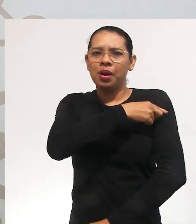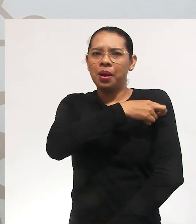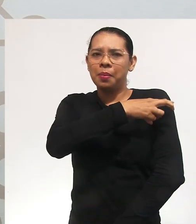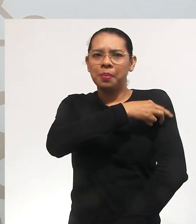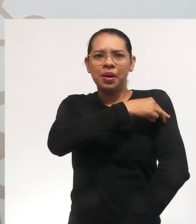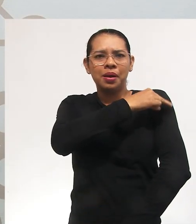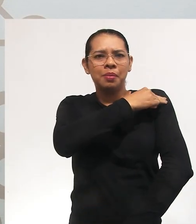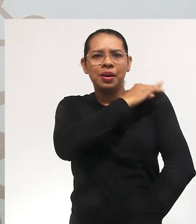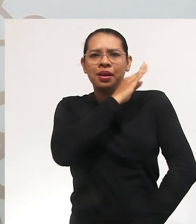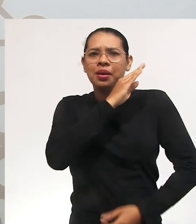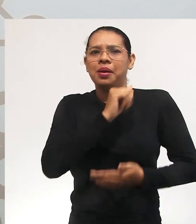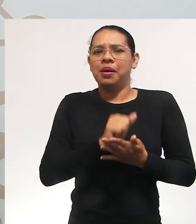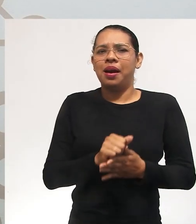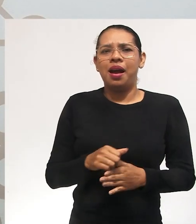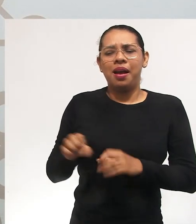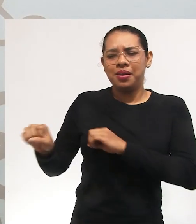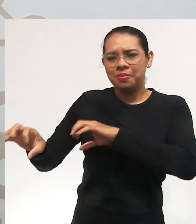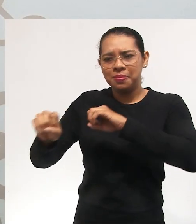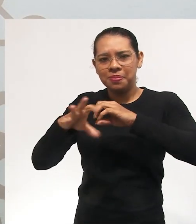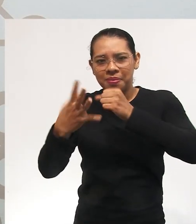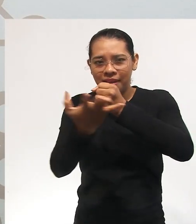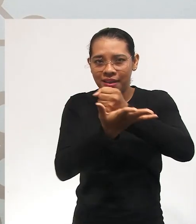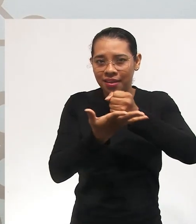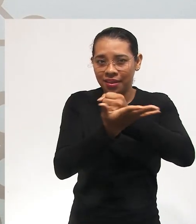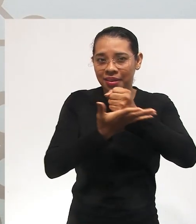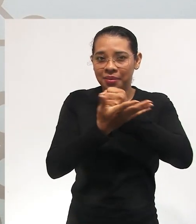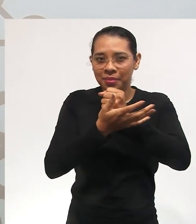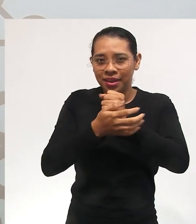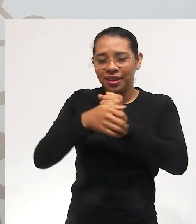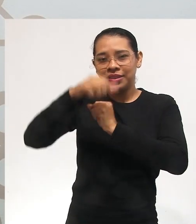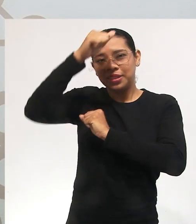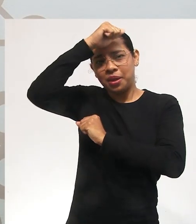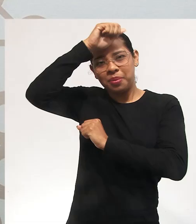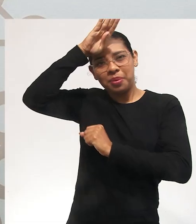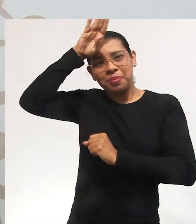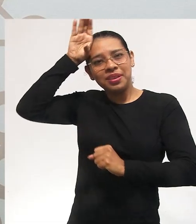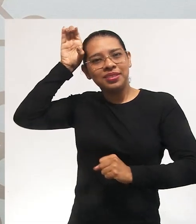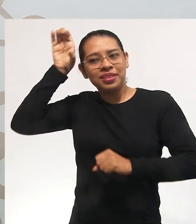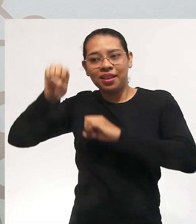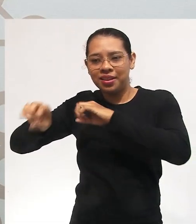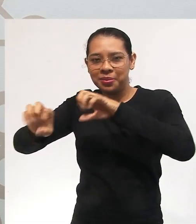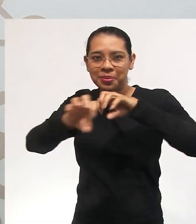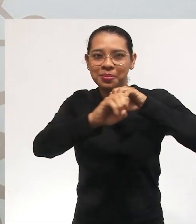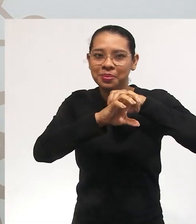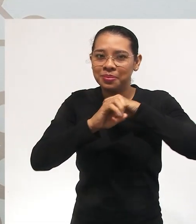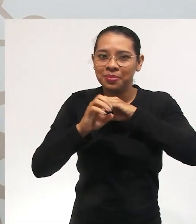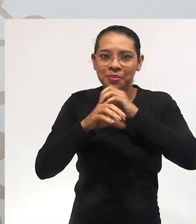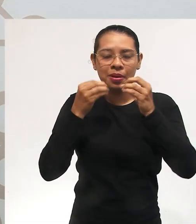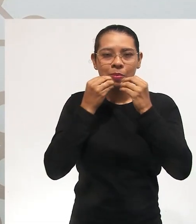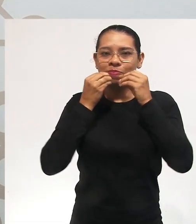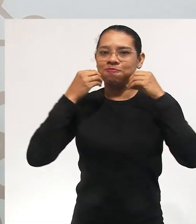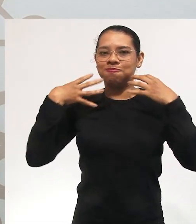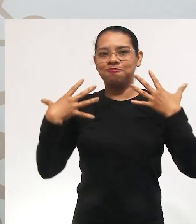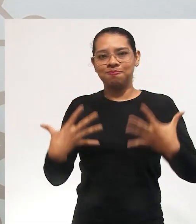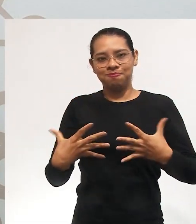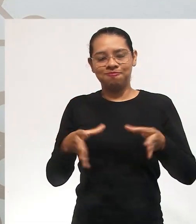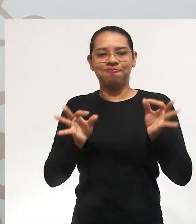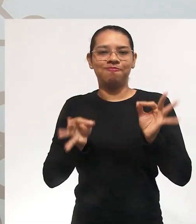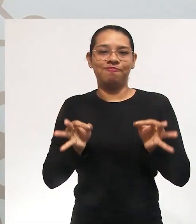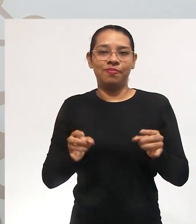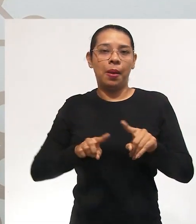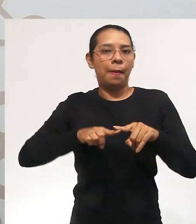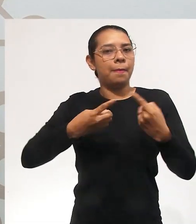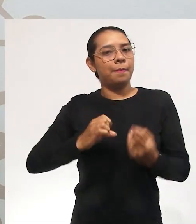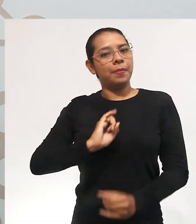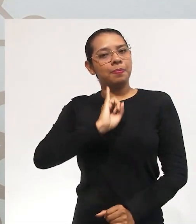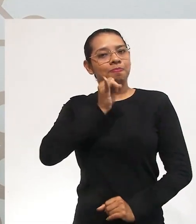ensino fundamental é a base, um ensino fundamental bem feito, uma alfabetização bem feita, né? Isso aí vai repercutir para o resto da